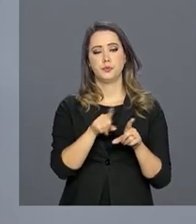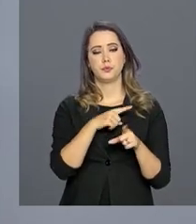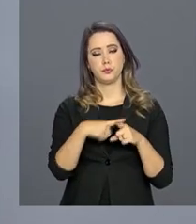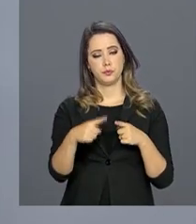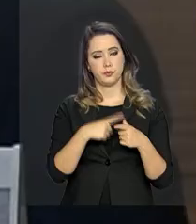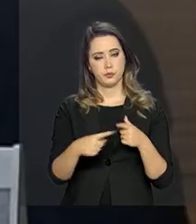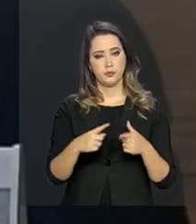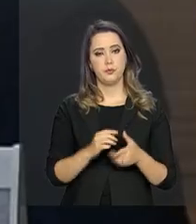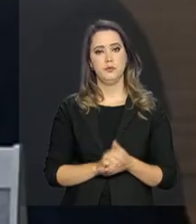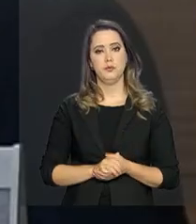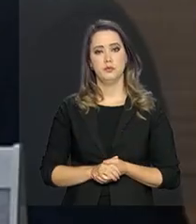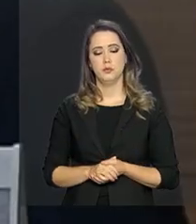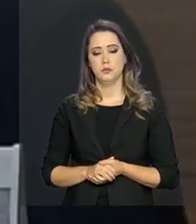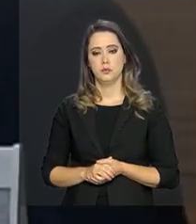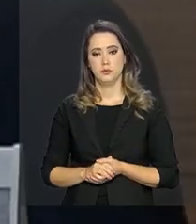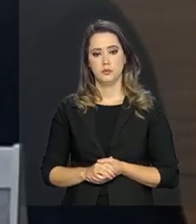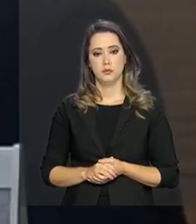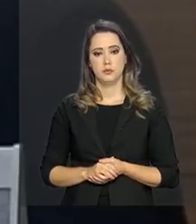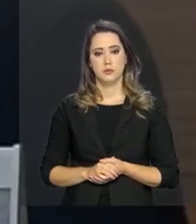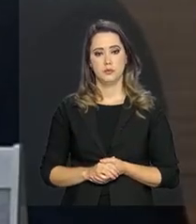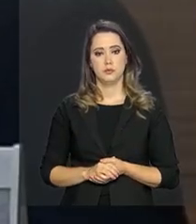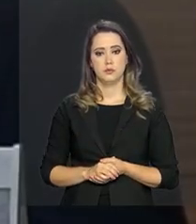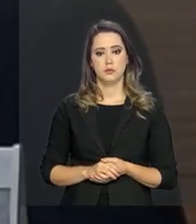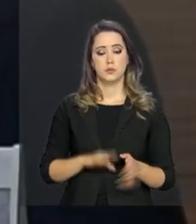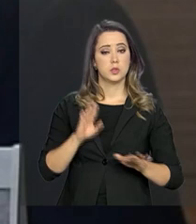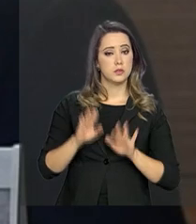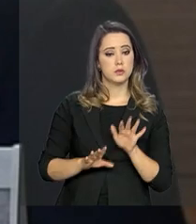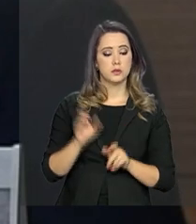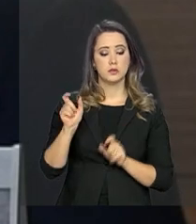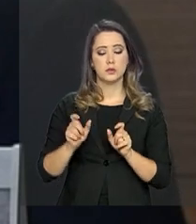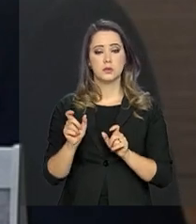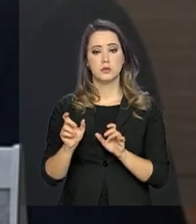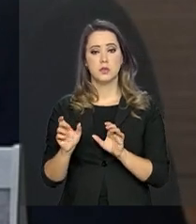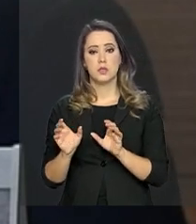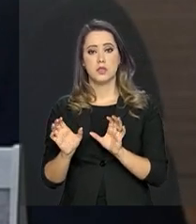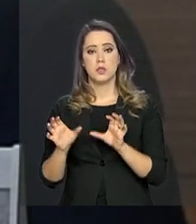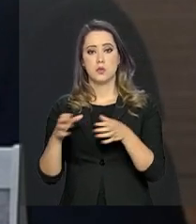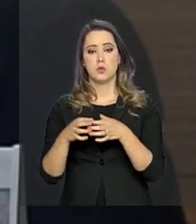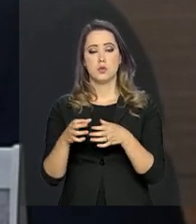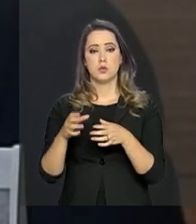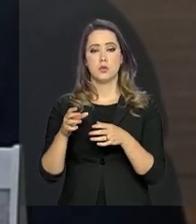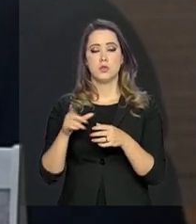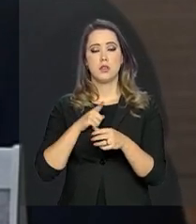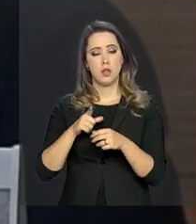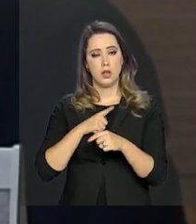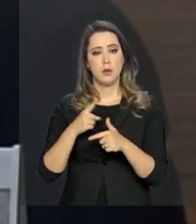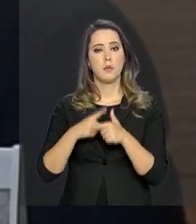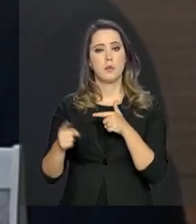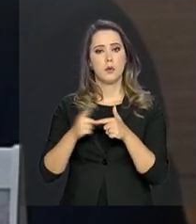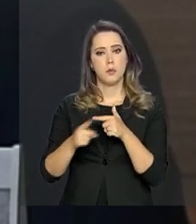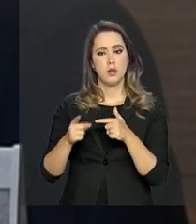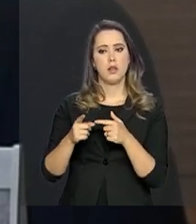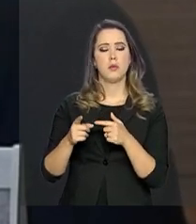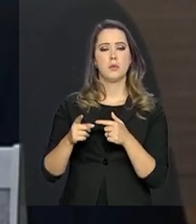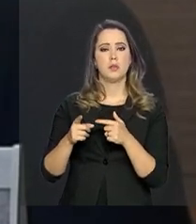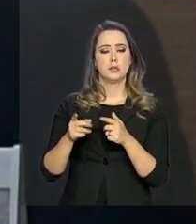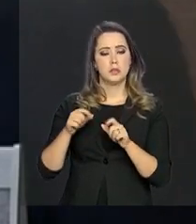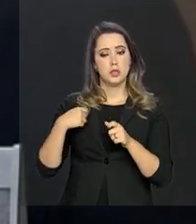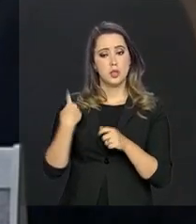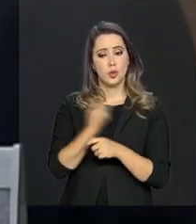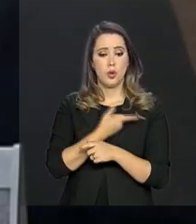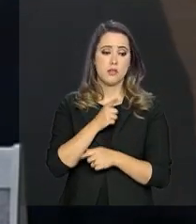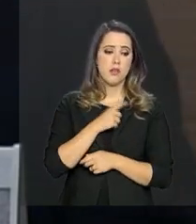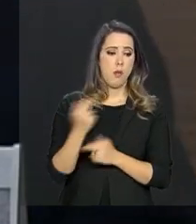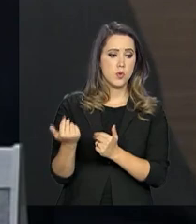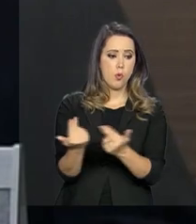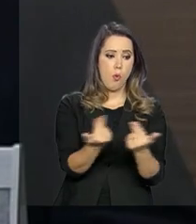bloco muitos ainda são os desafios de desenvolvimento que compartilhamos e é